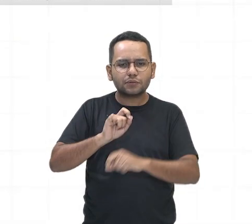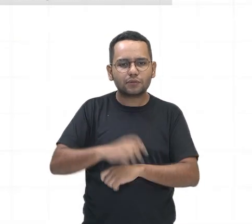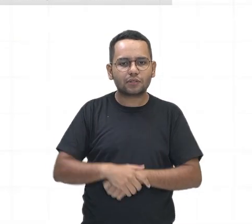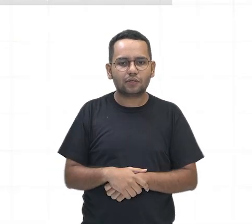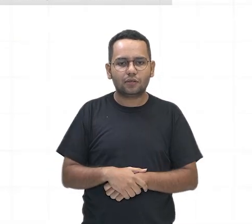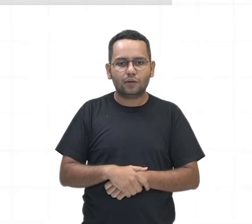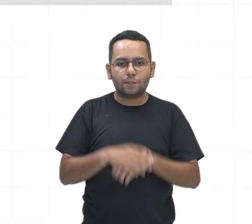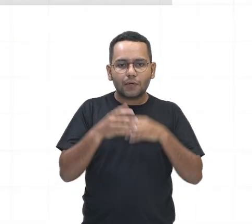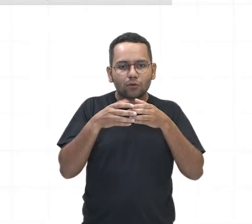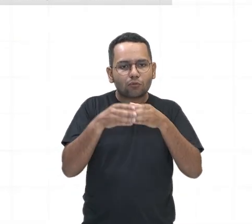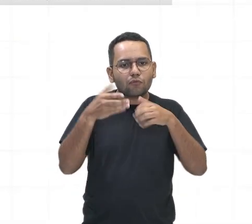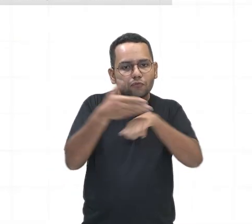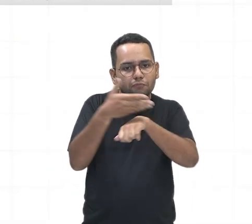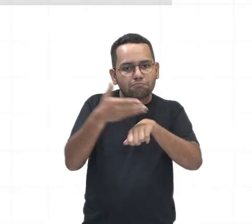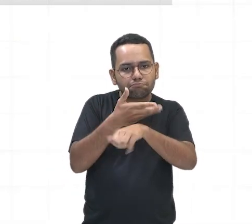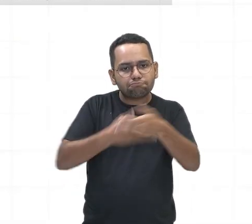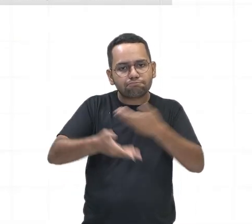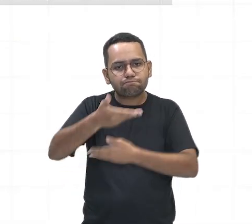construídas